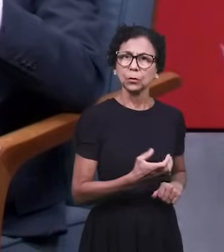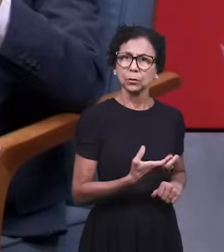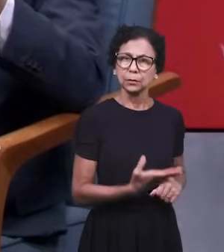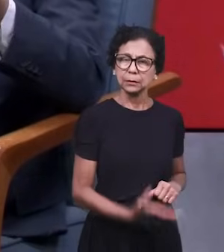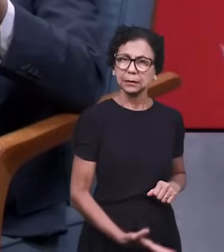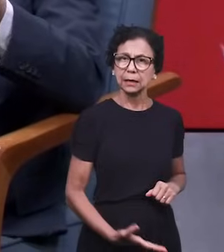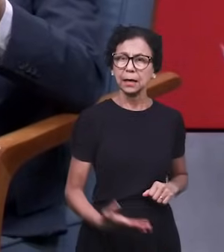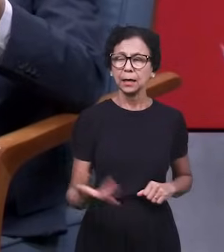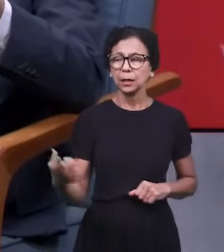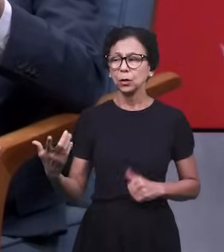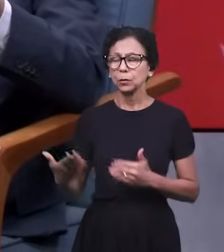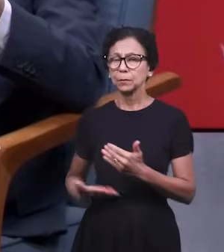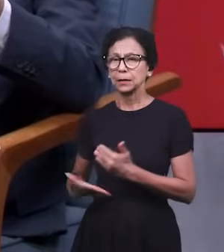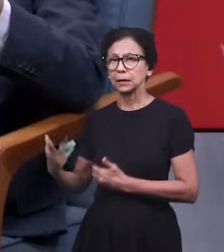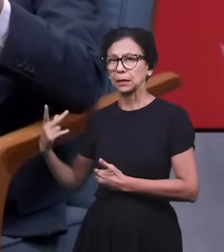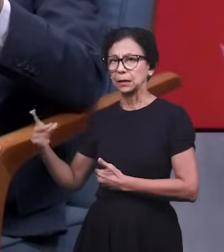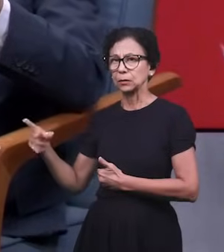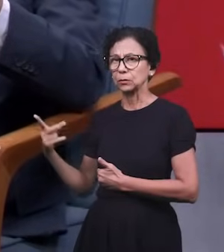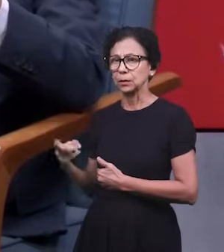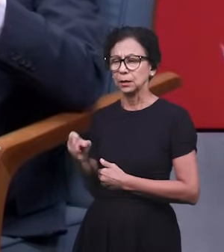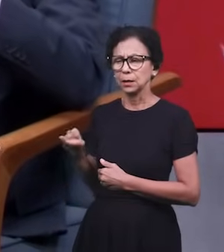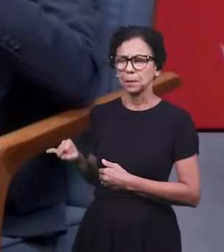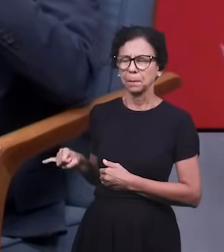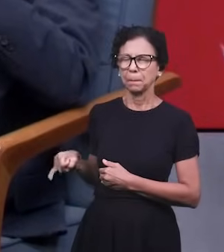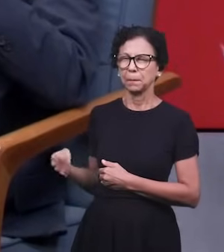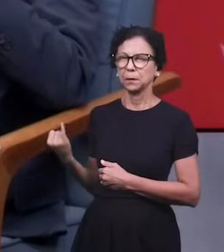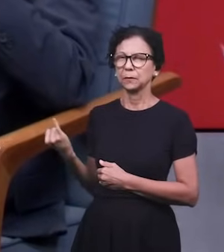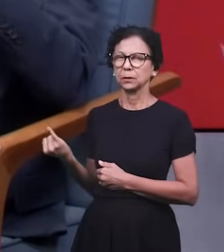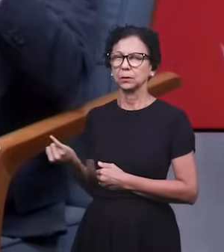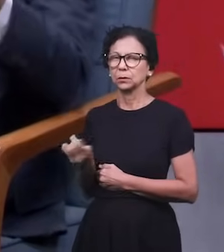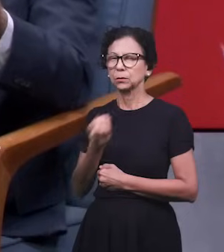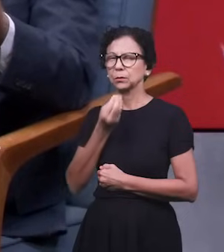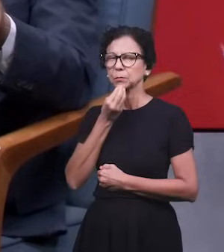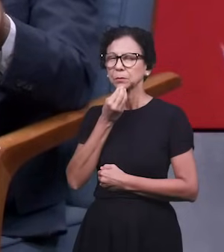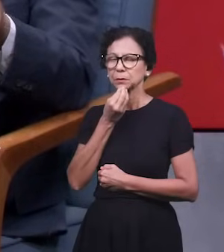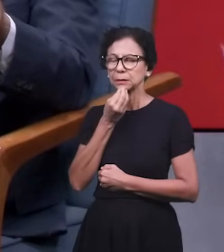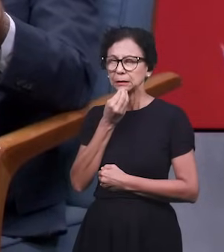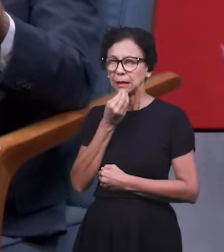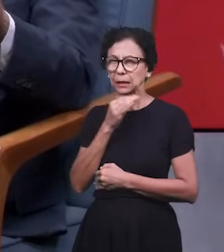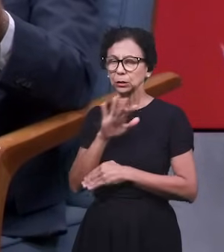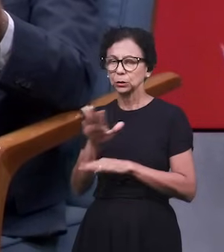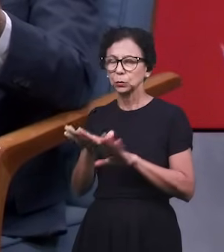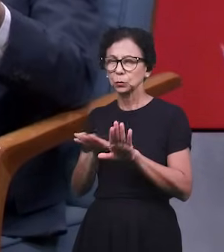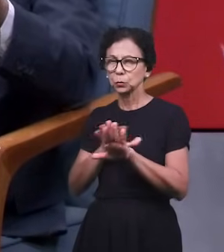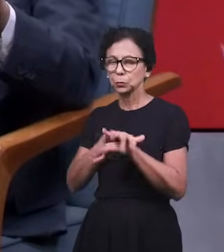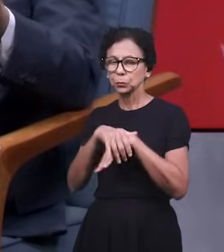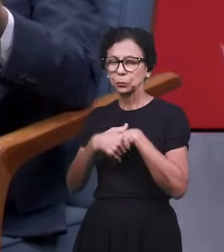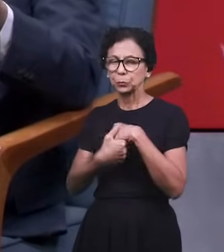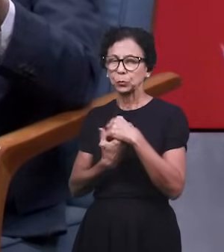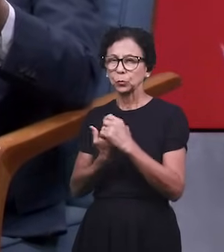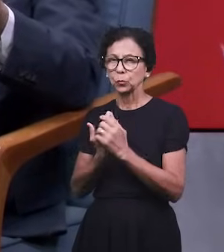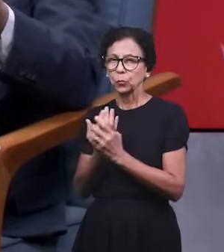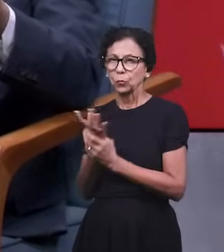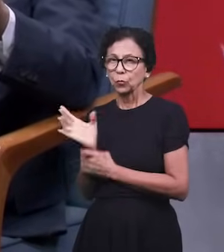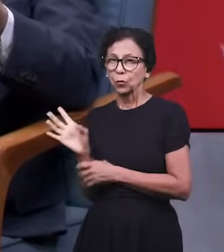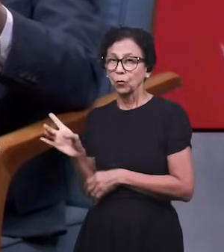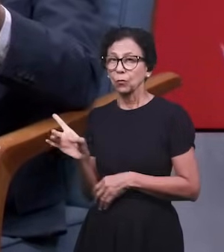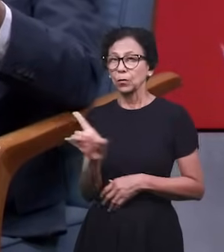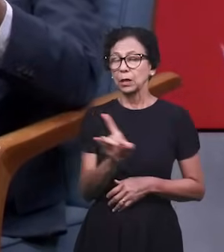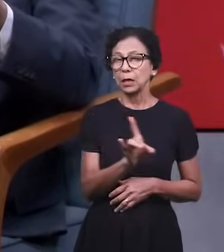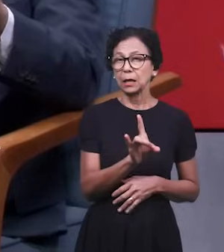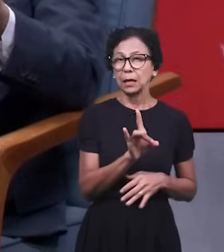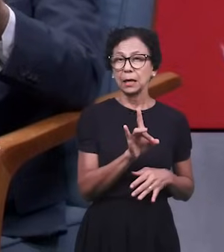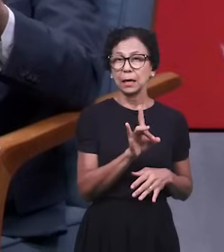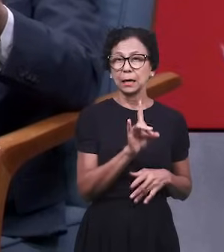recebeste, de graça dai. Então, você é usado para que Deus opere